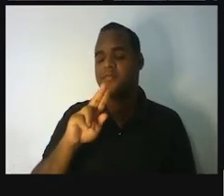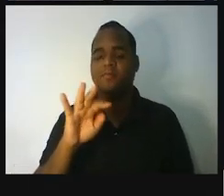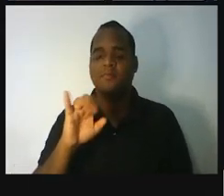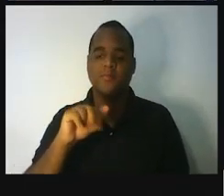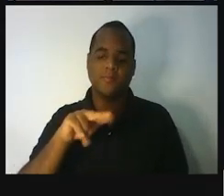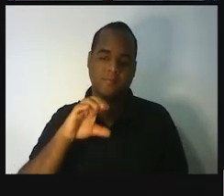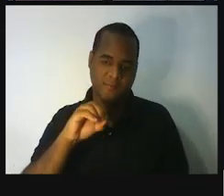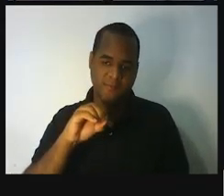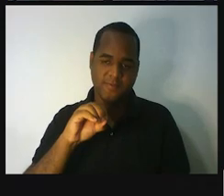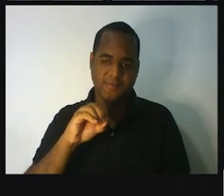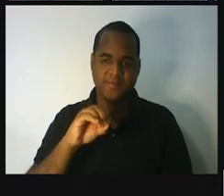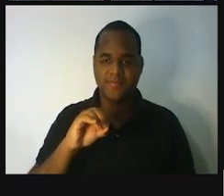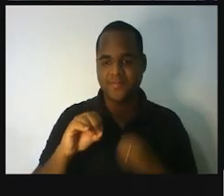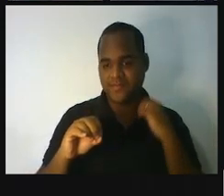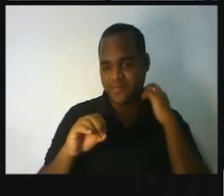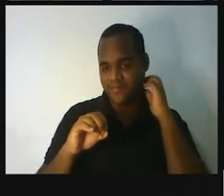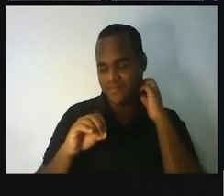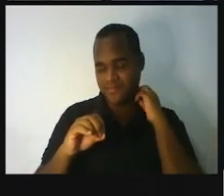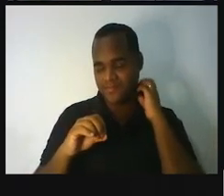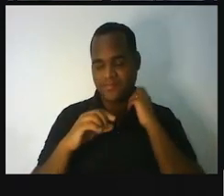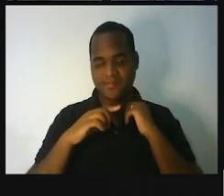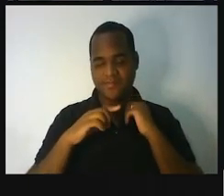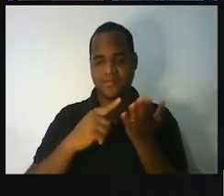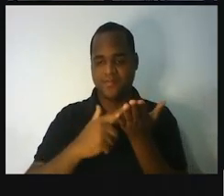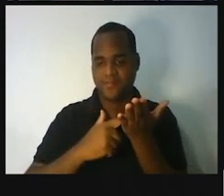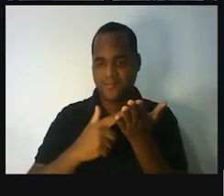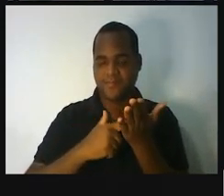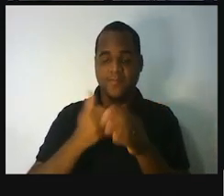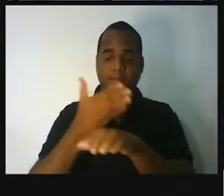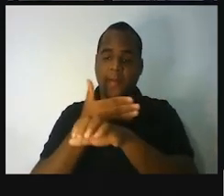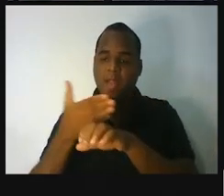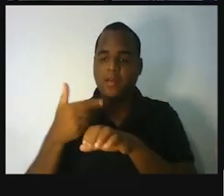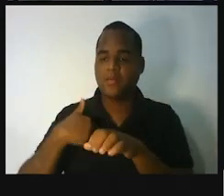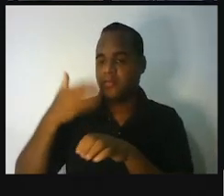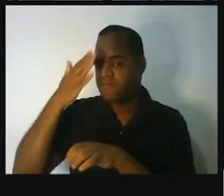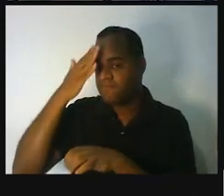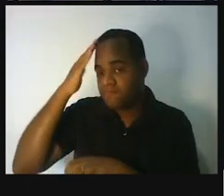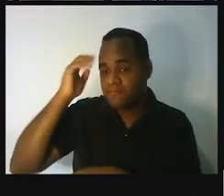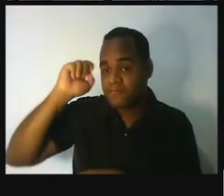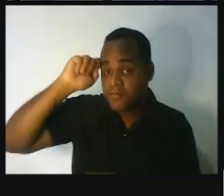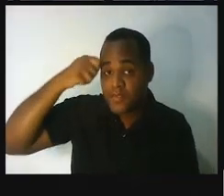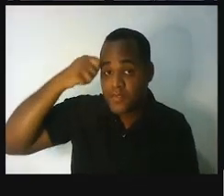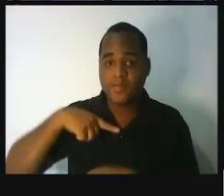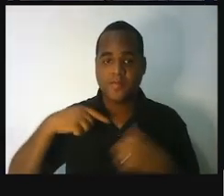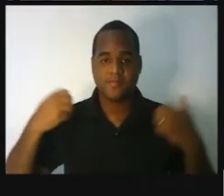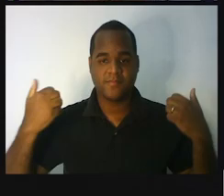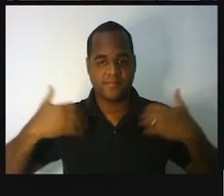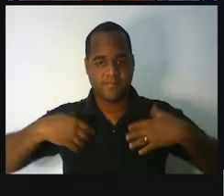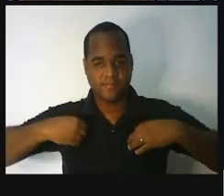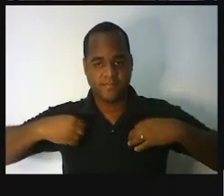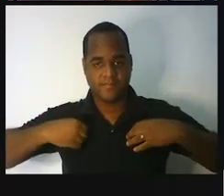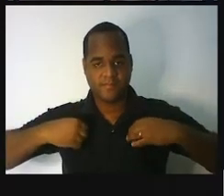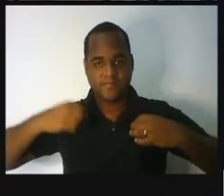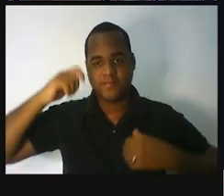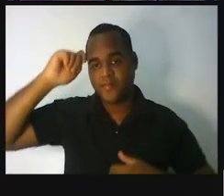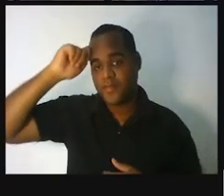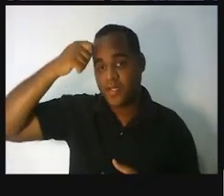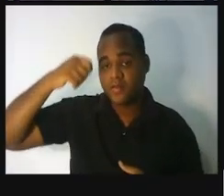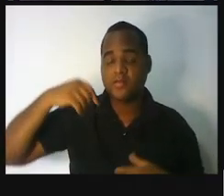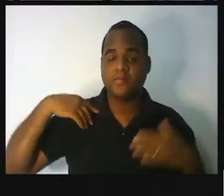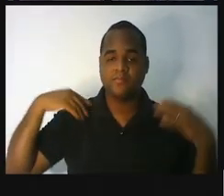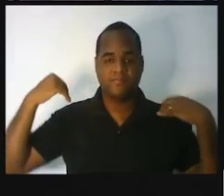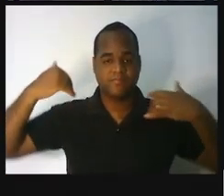Faustino Dias Lima. Eu tenho pele branca, cabelo preto, eu estou vestindo uma camisa preta e por cima